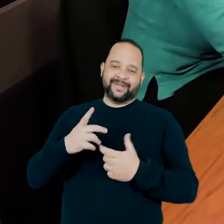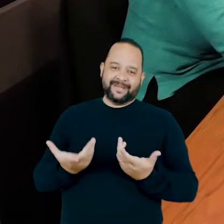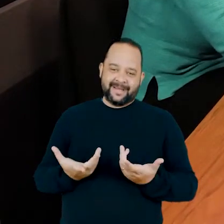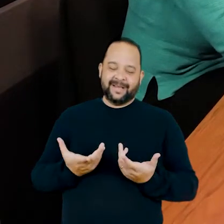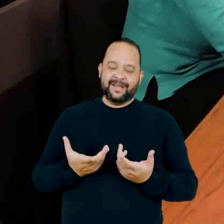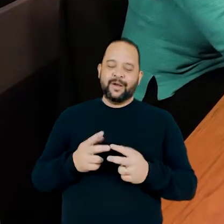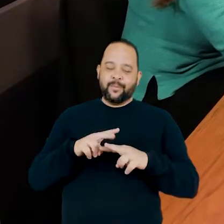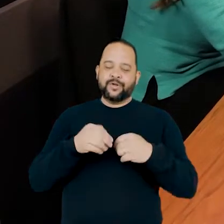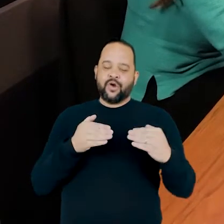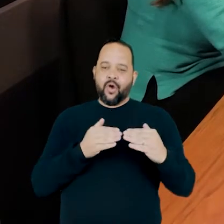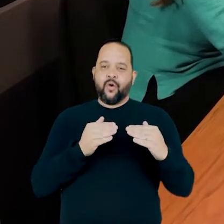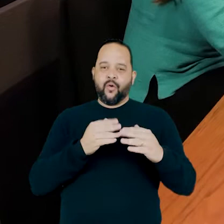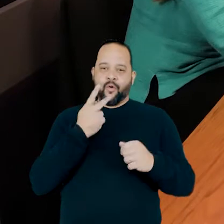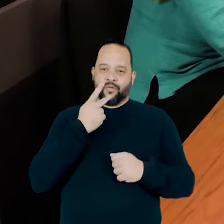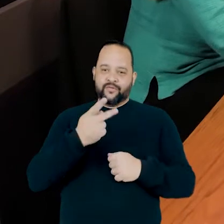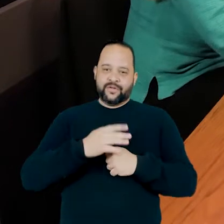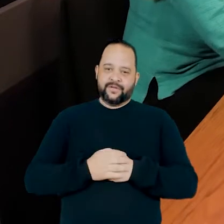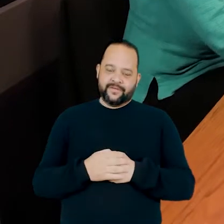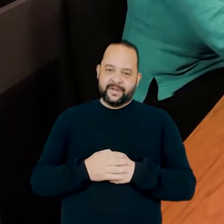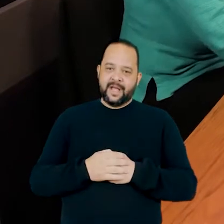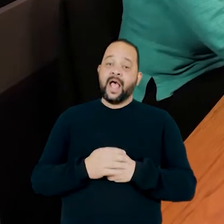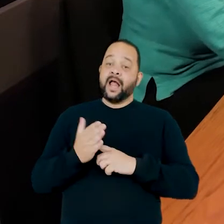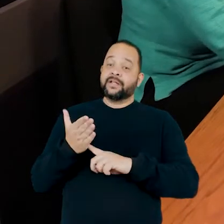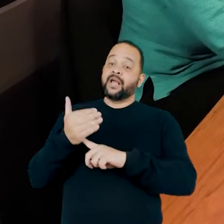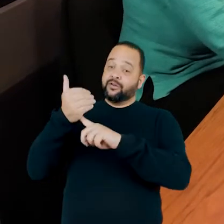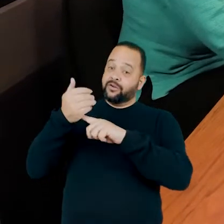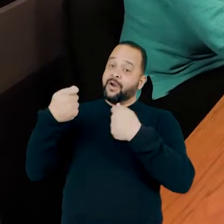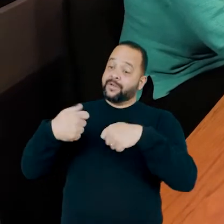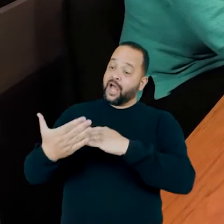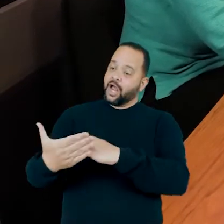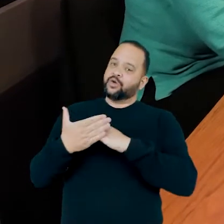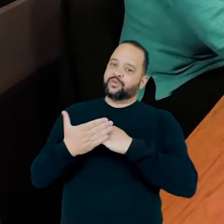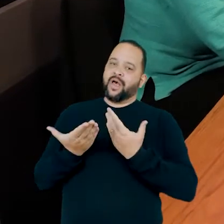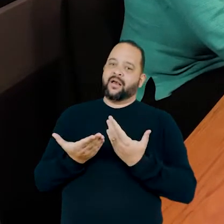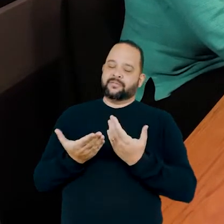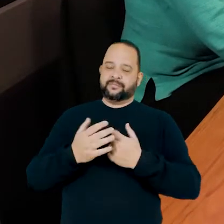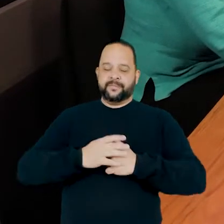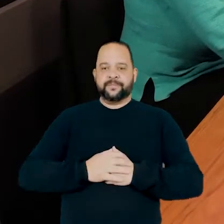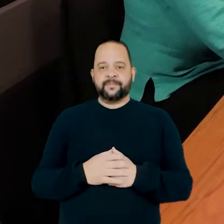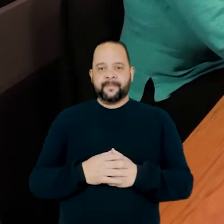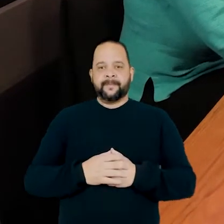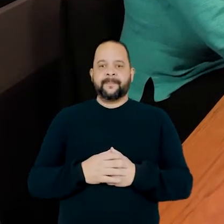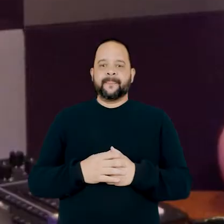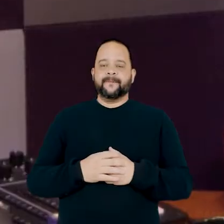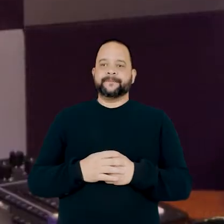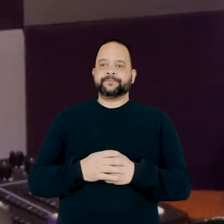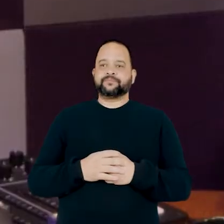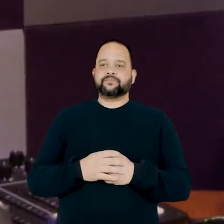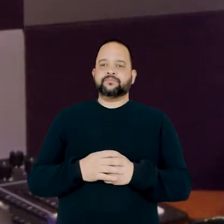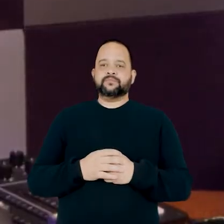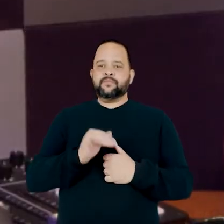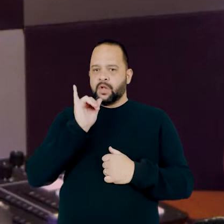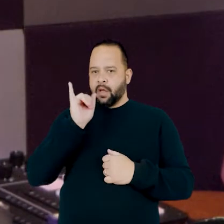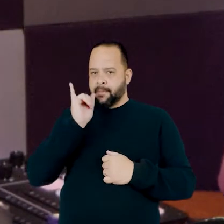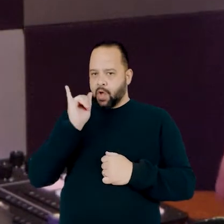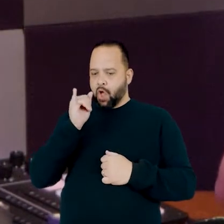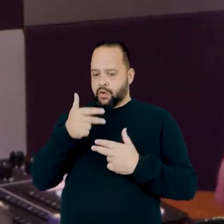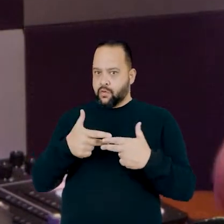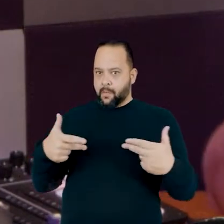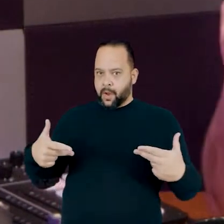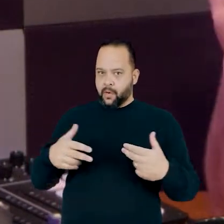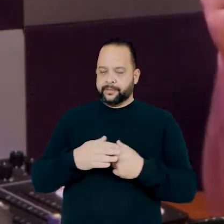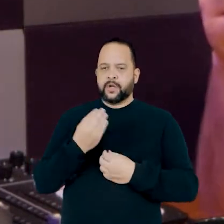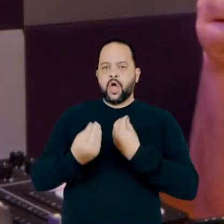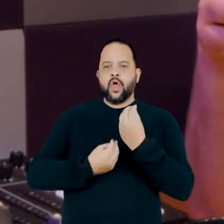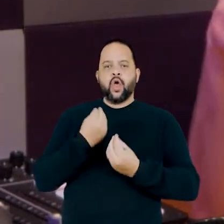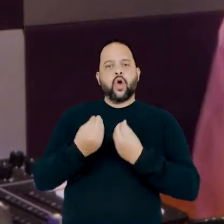sentido isso que você está... tecnologia tem que trabalhar ao nosso favor e não contra. Exatamente, exatamente. E conta uma coisa. Como que é